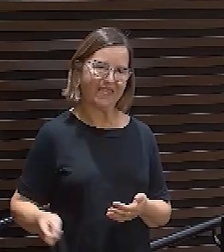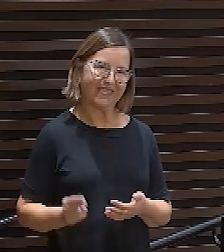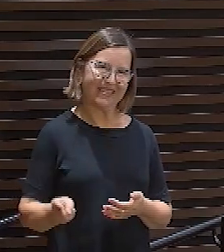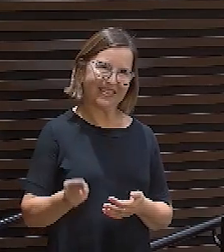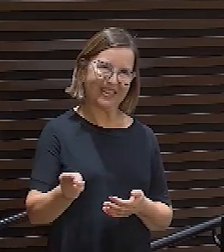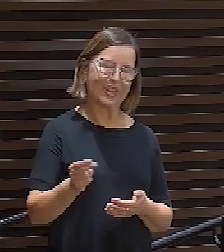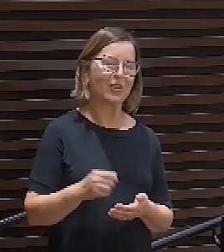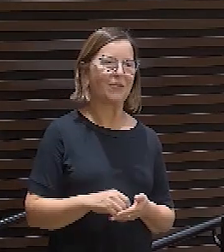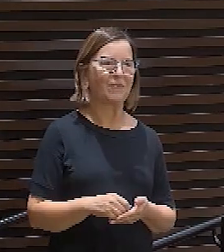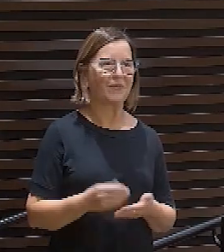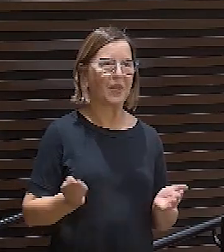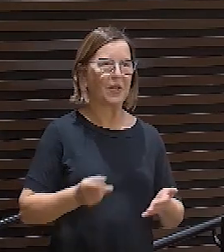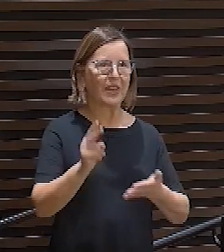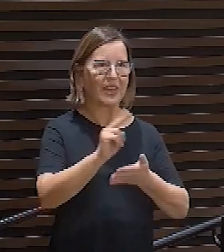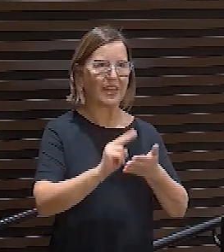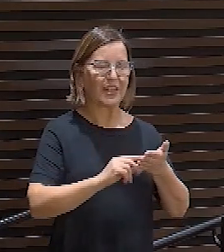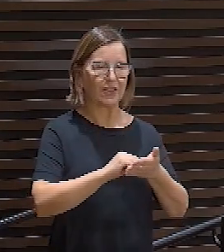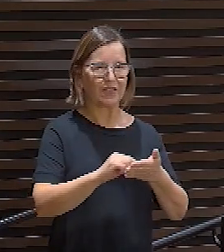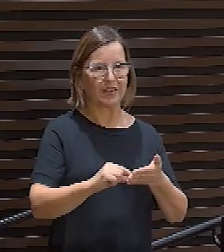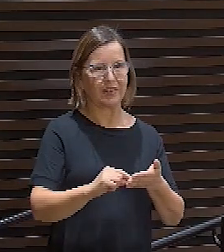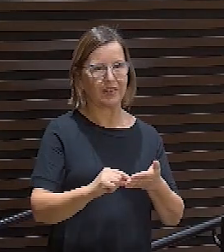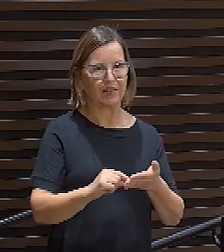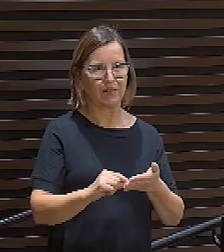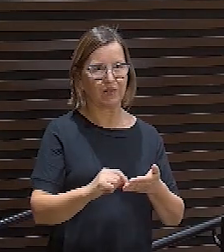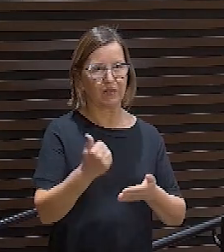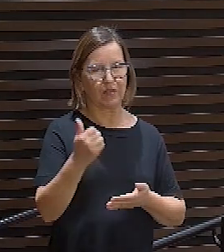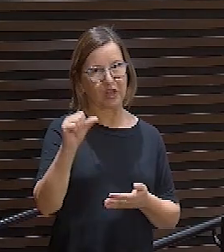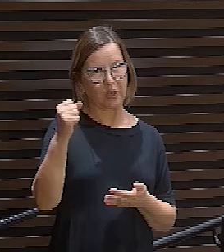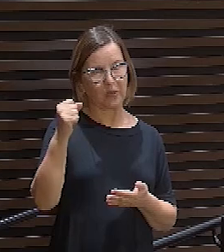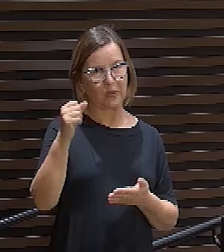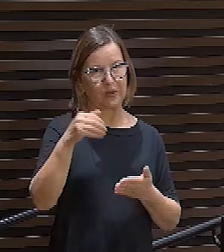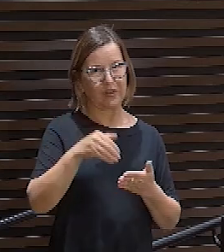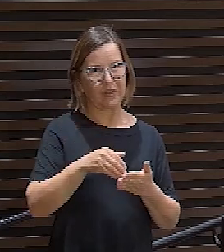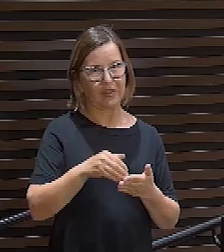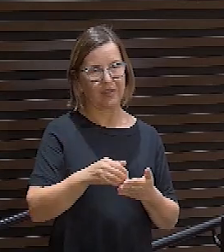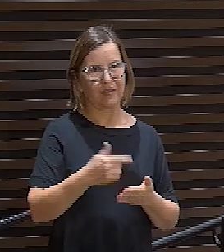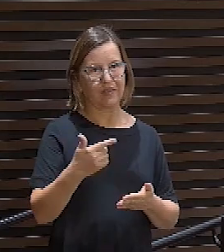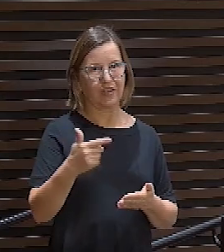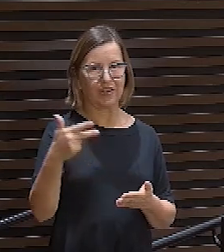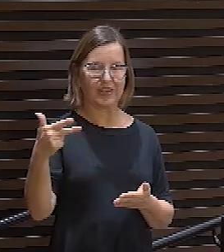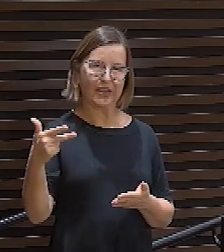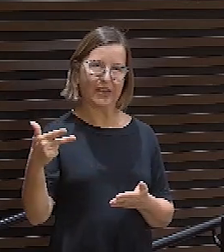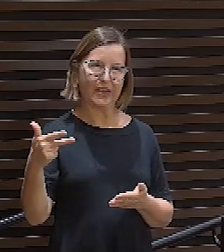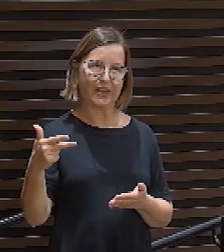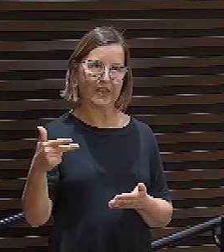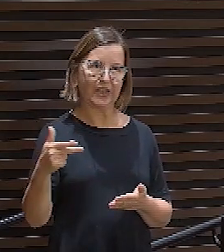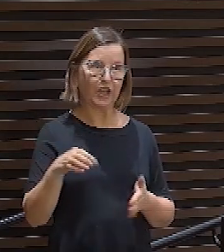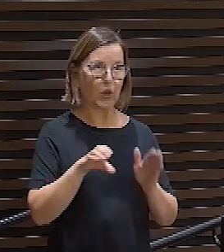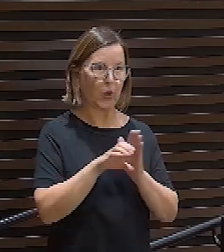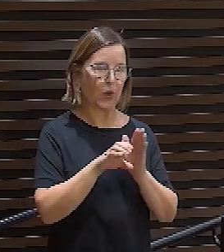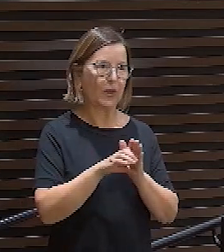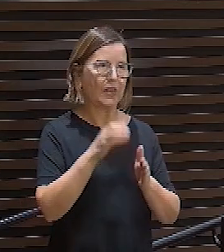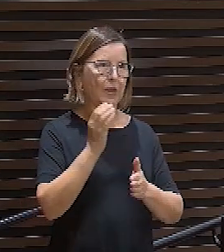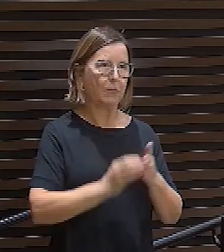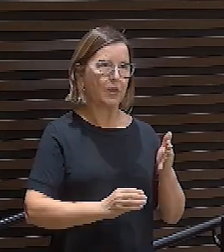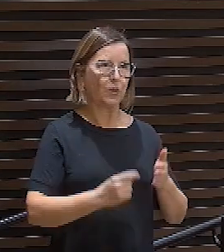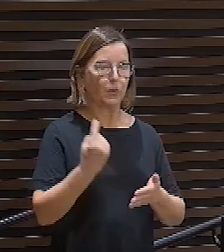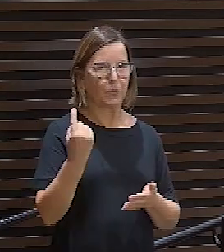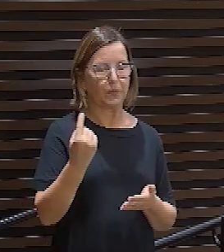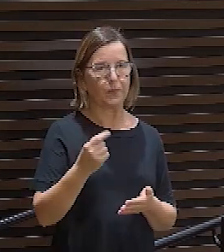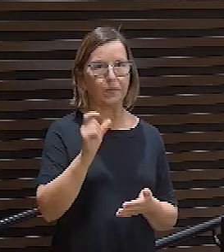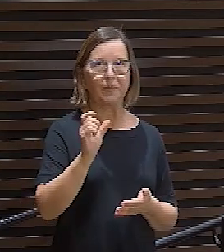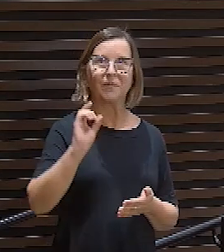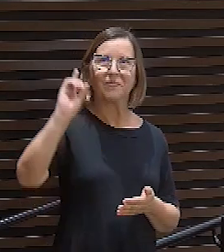Então vamos ler os versículos de 18 até o 23 de Colossenses 1. A palavra